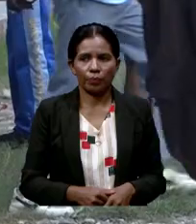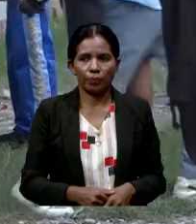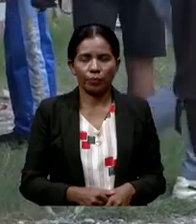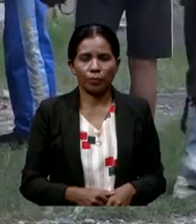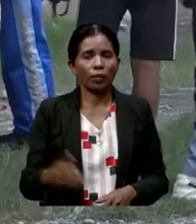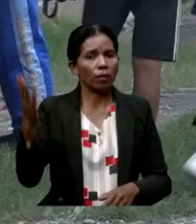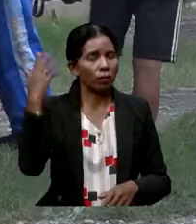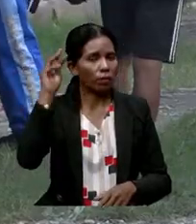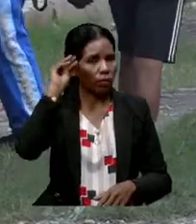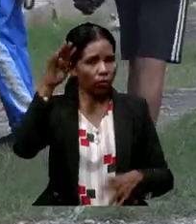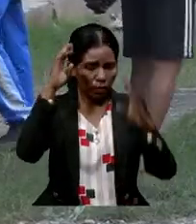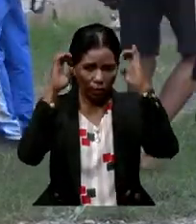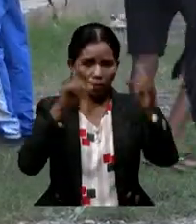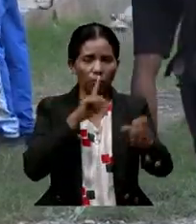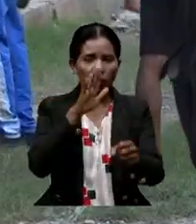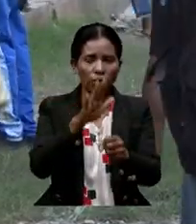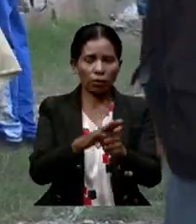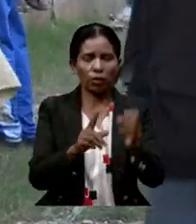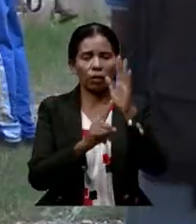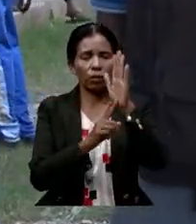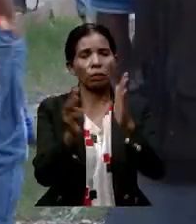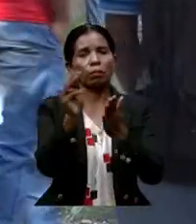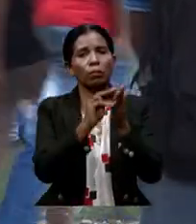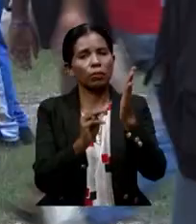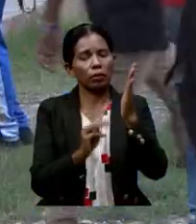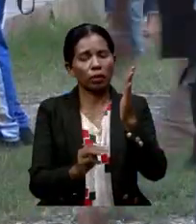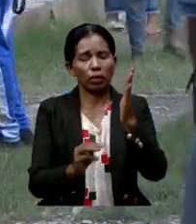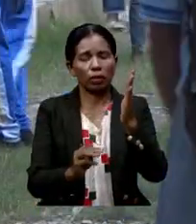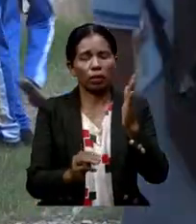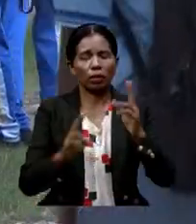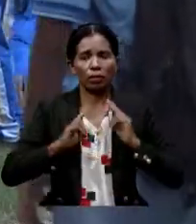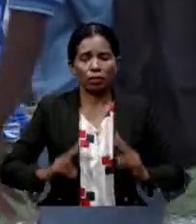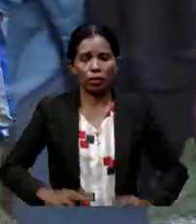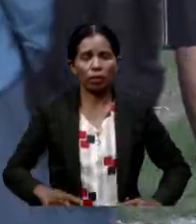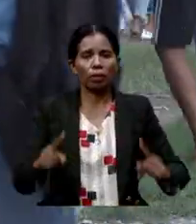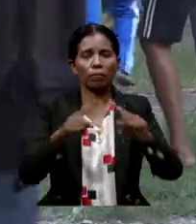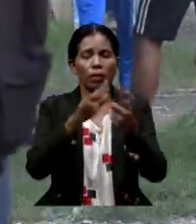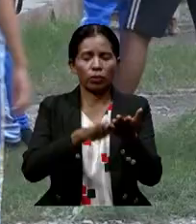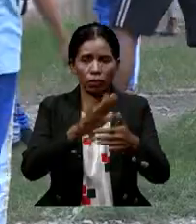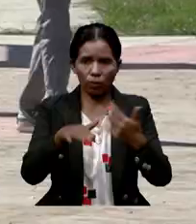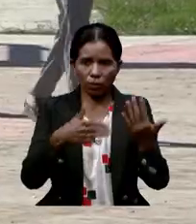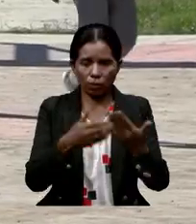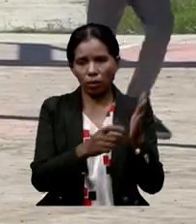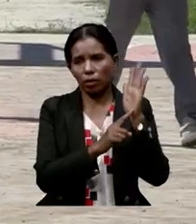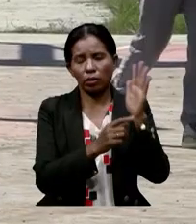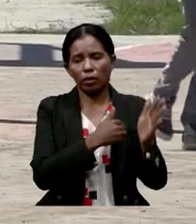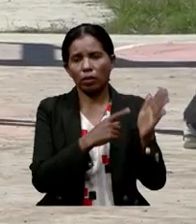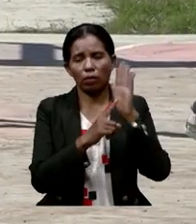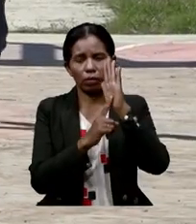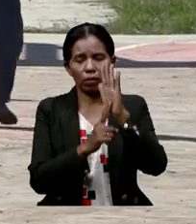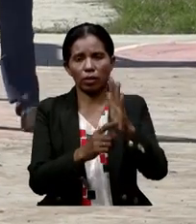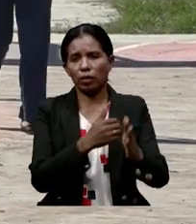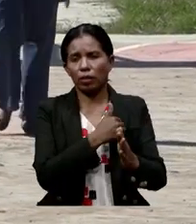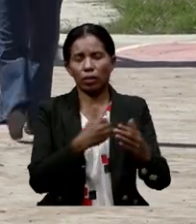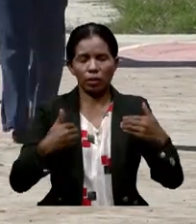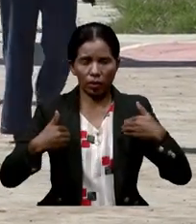Antes, o ministro da Educação promete a fosai modelo farda para a escola sire território nacional, mas agora se dá o fosai, também se dá o que a decisão final